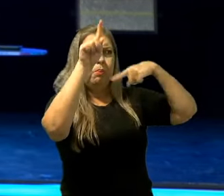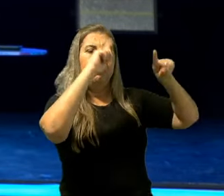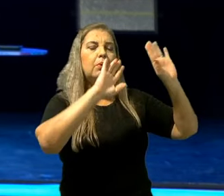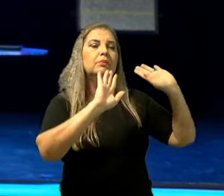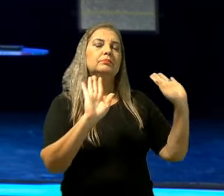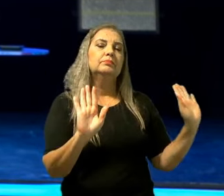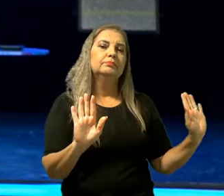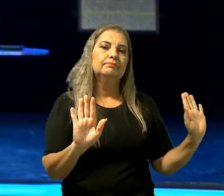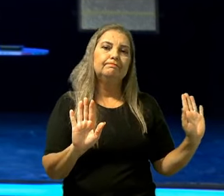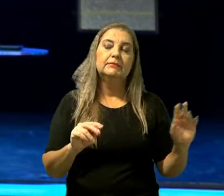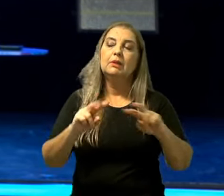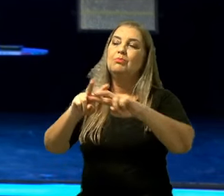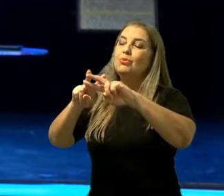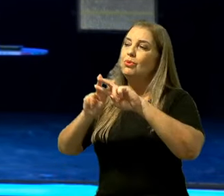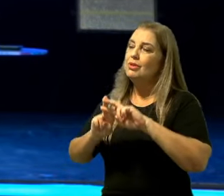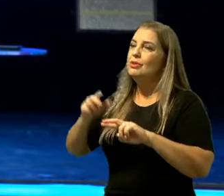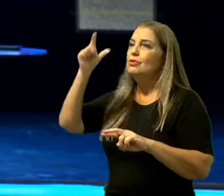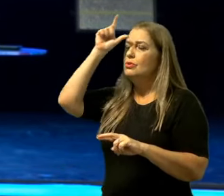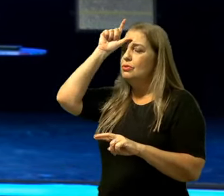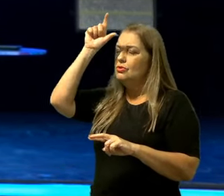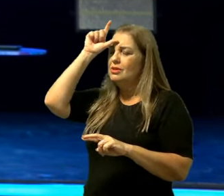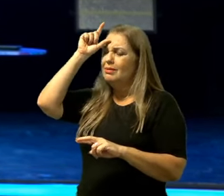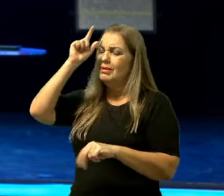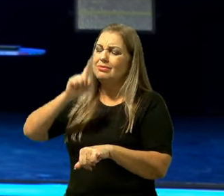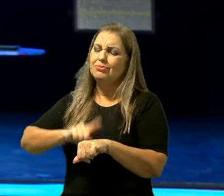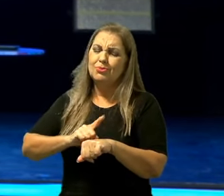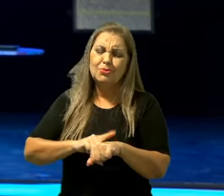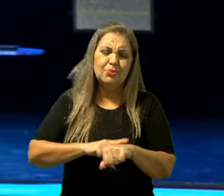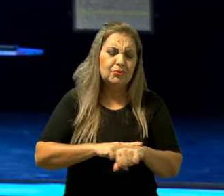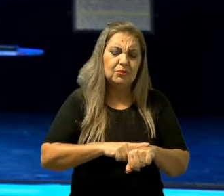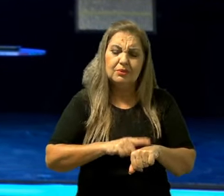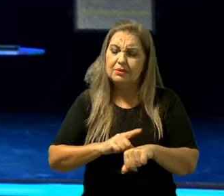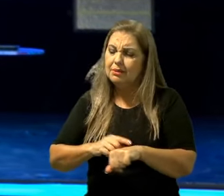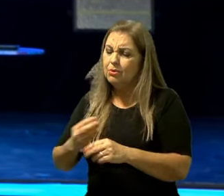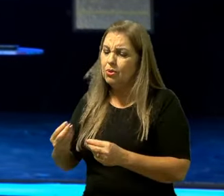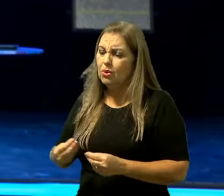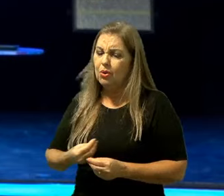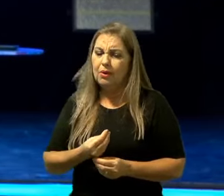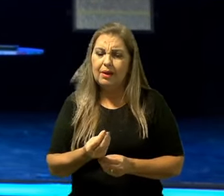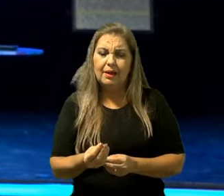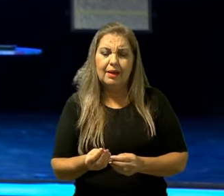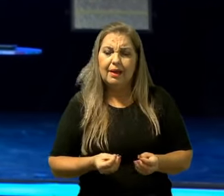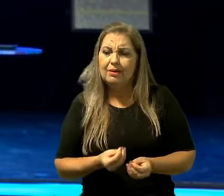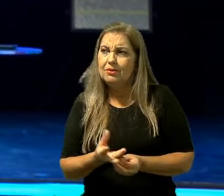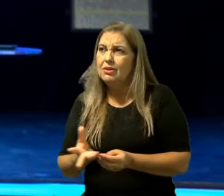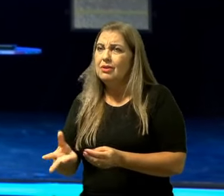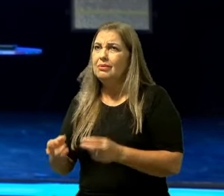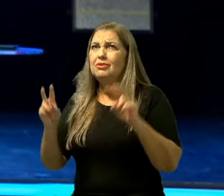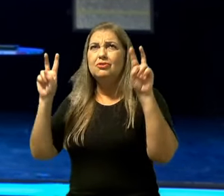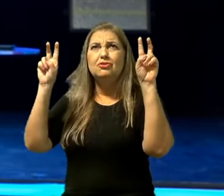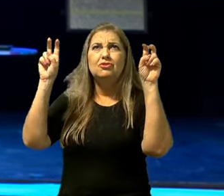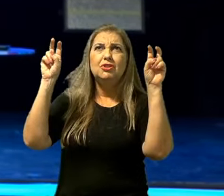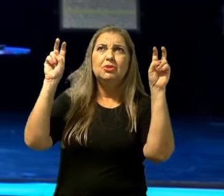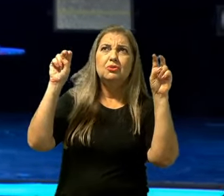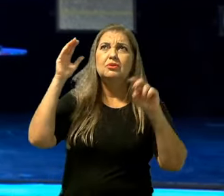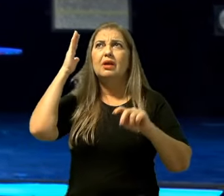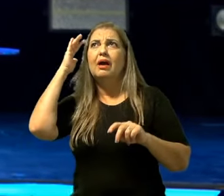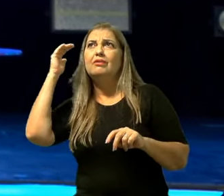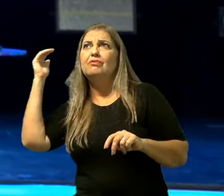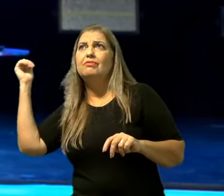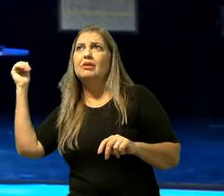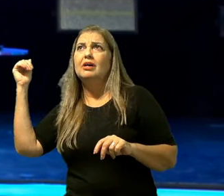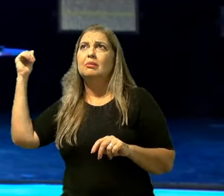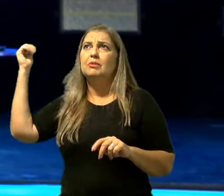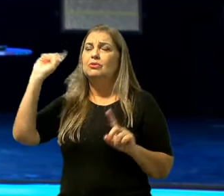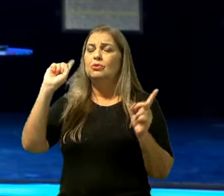Irmão, é por isso que o diabo passa muito tempo tentando colocar rótulos em você, títulos que não são aqueles que Deus pensou